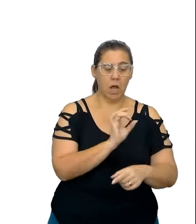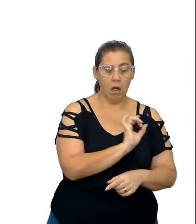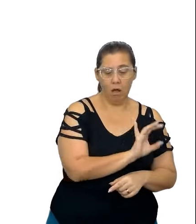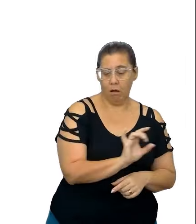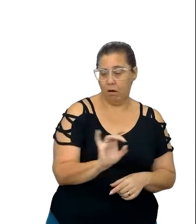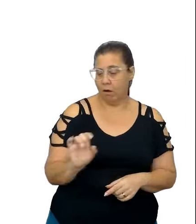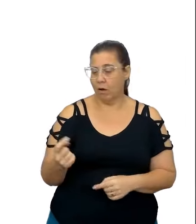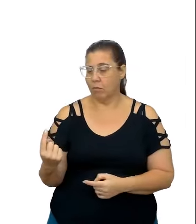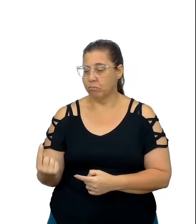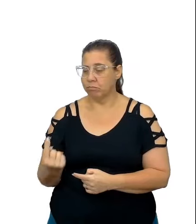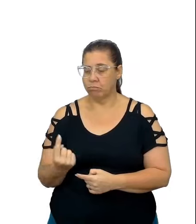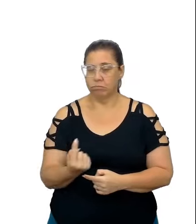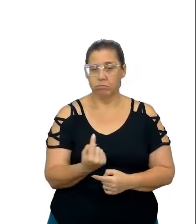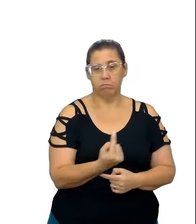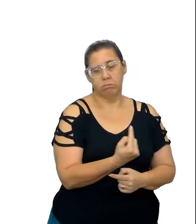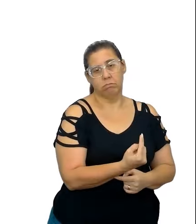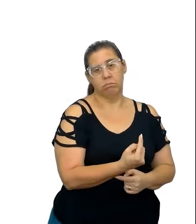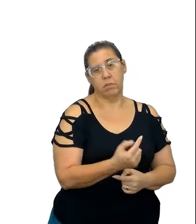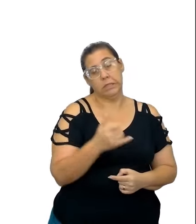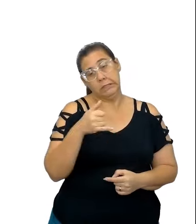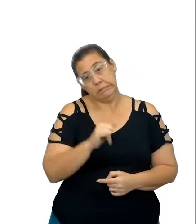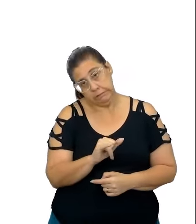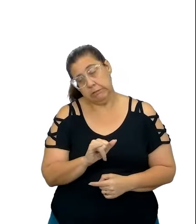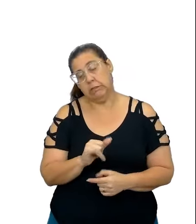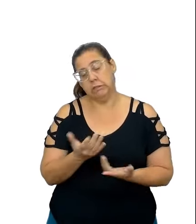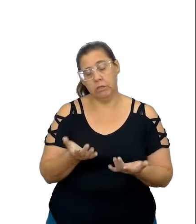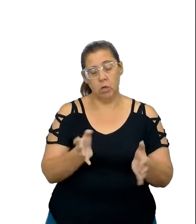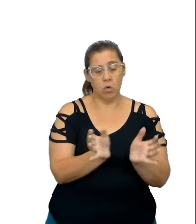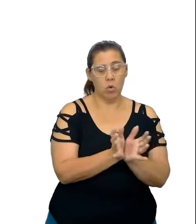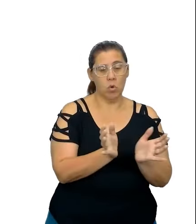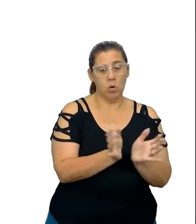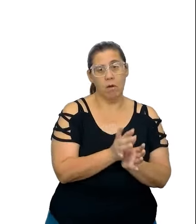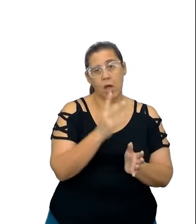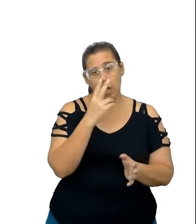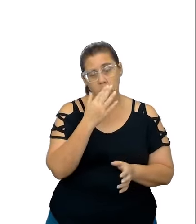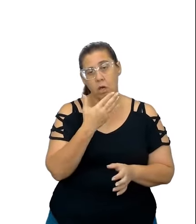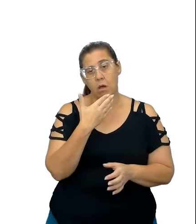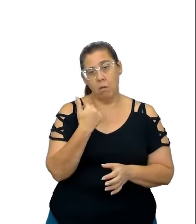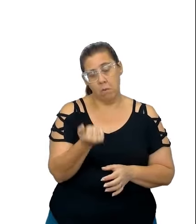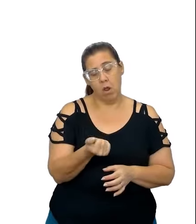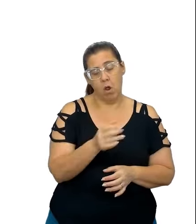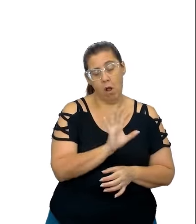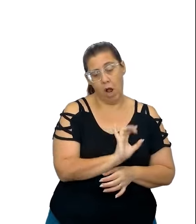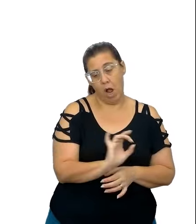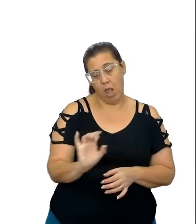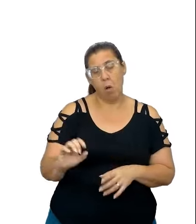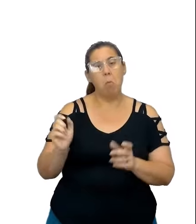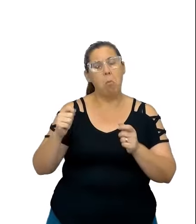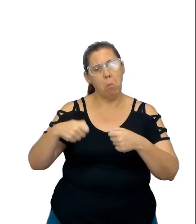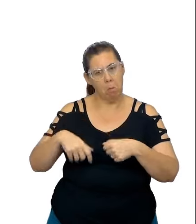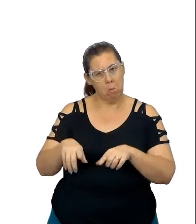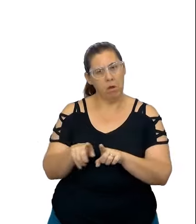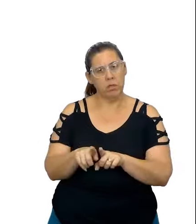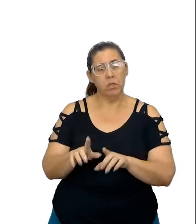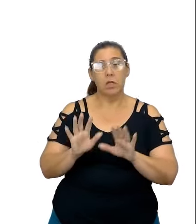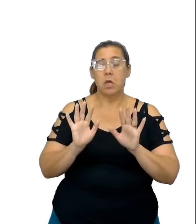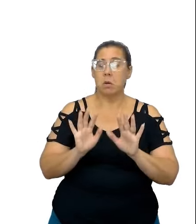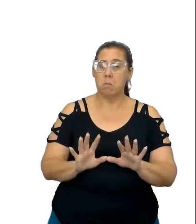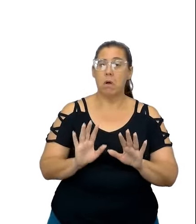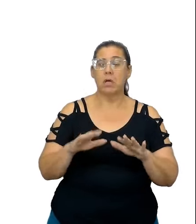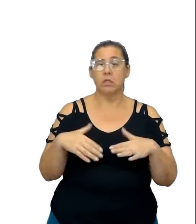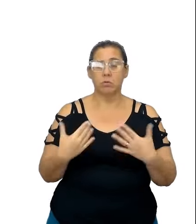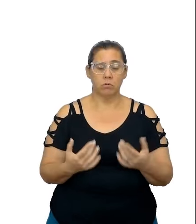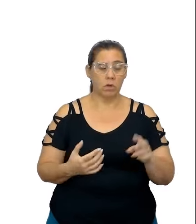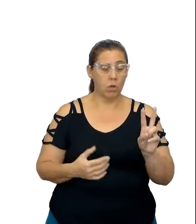Depende. Se a classe tender mais para esses trabalhos mais individuais, é possível também. Mas quando você